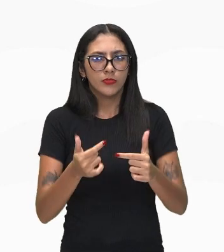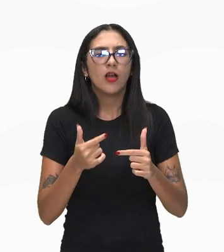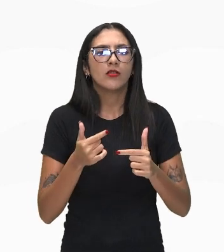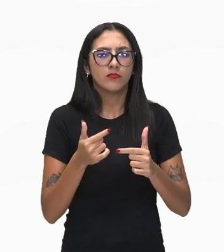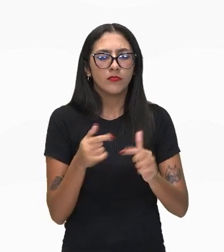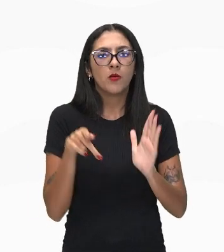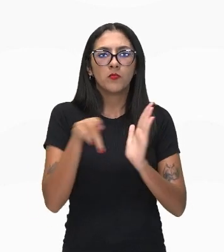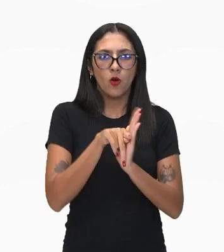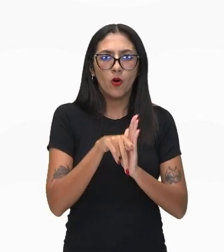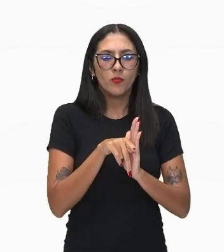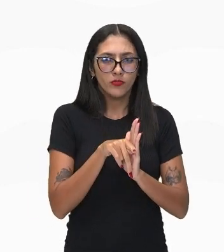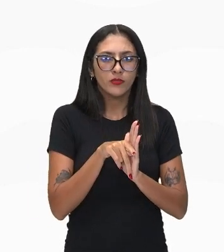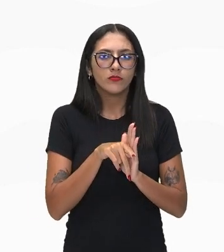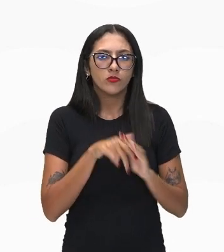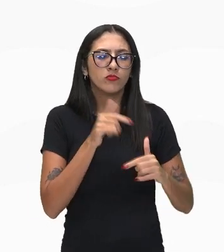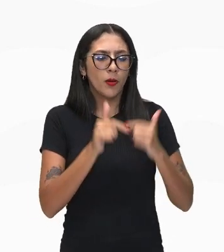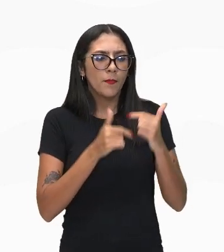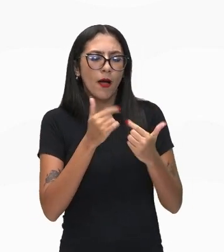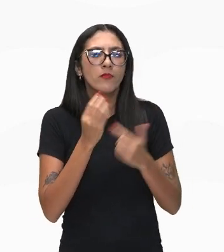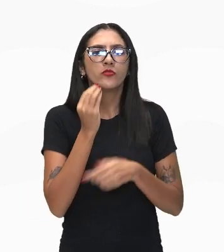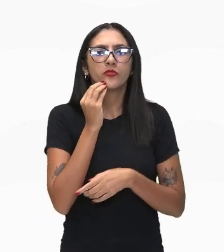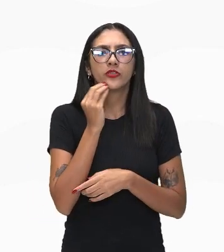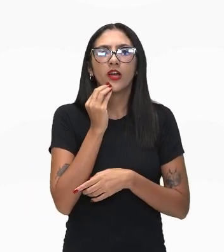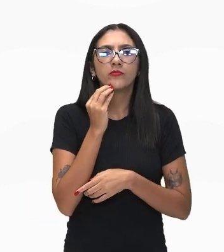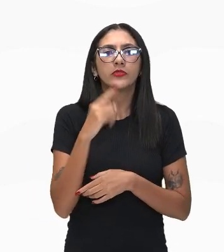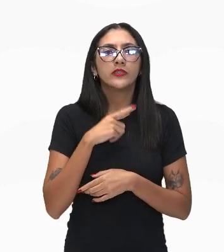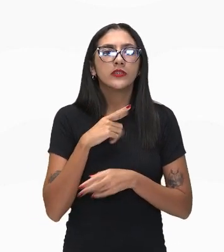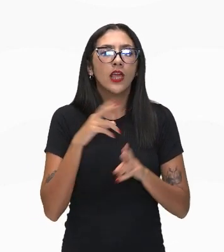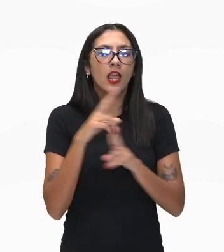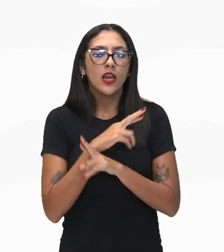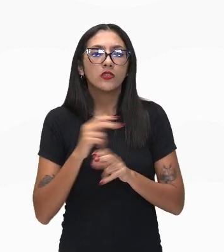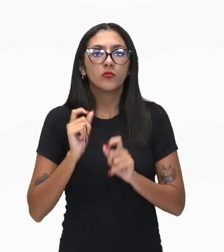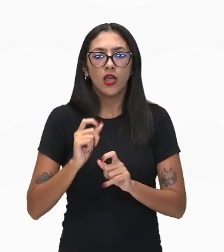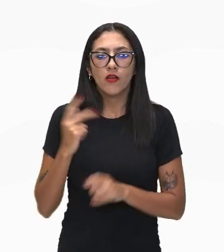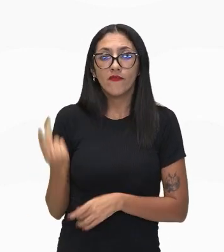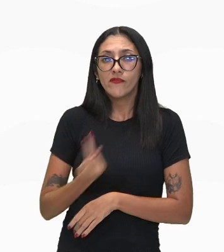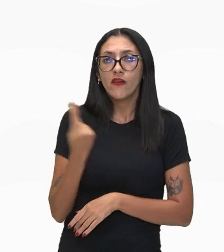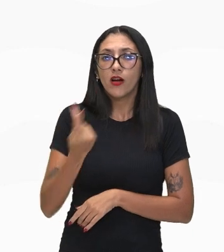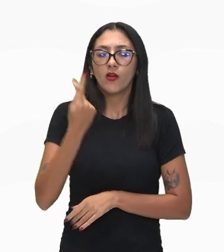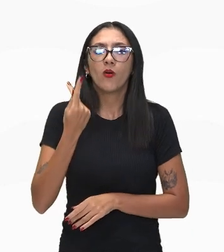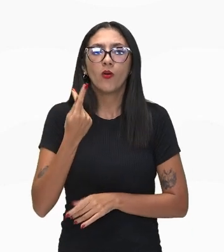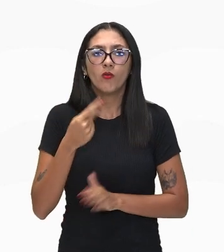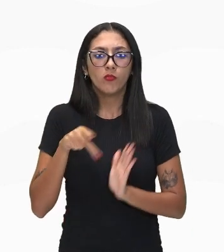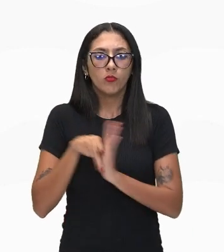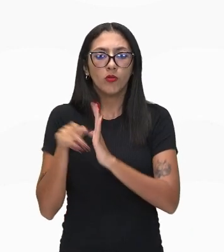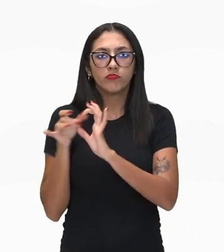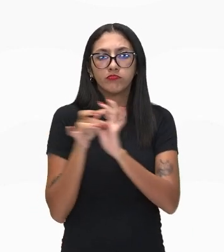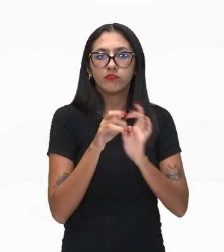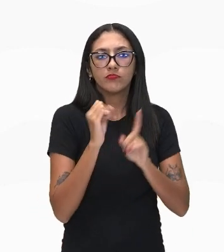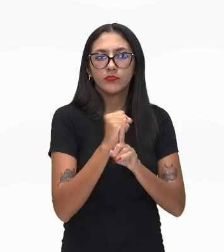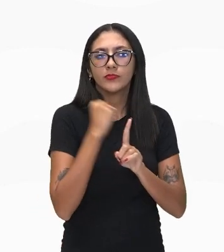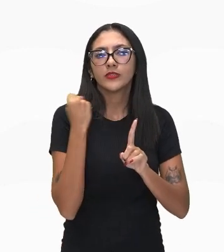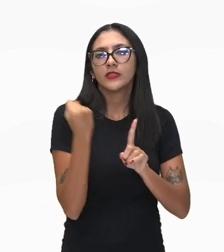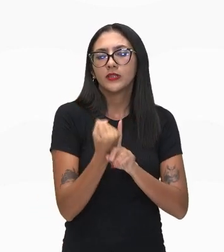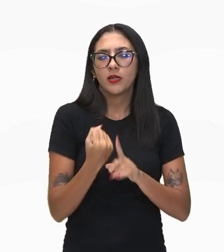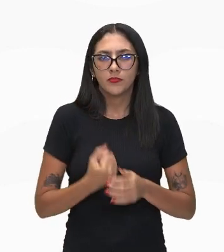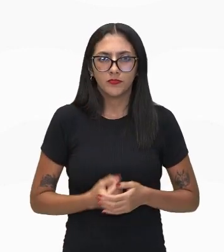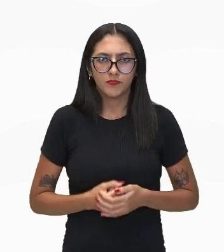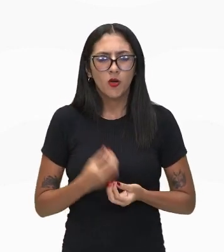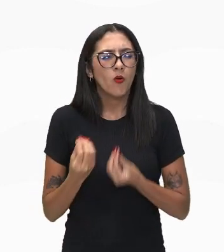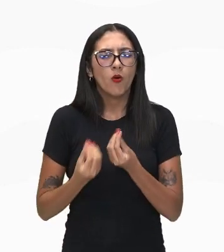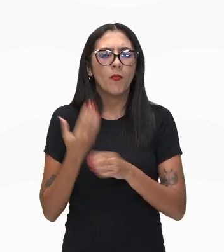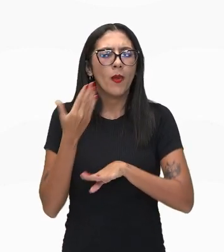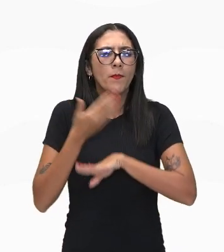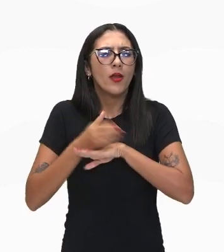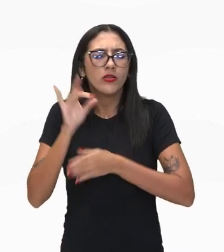de empreendedorismo que agregue valor social. Na prática, significa utilizar